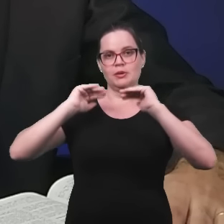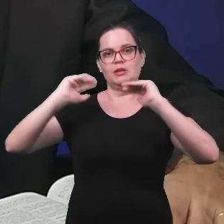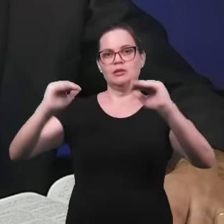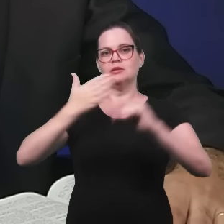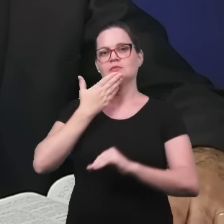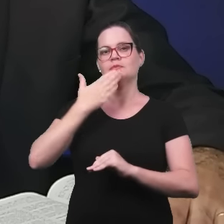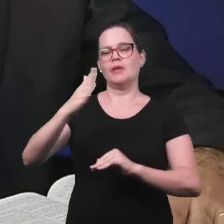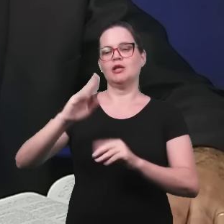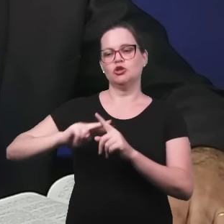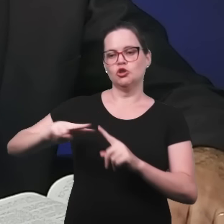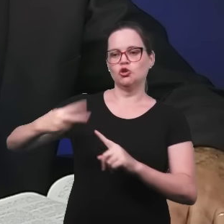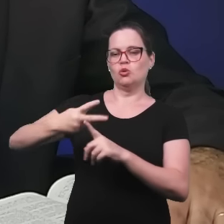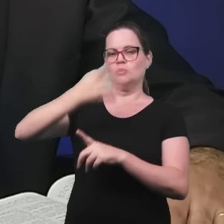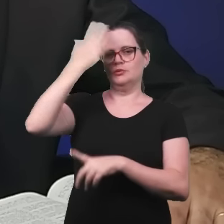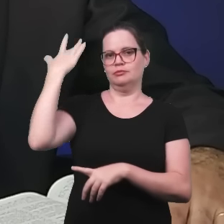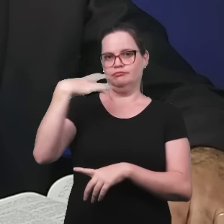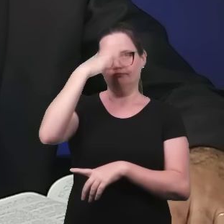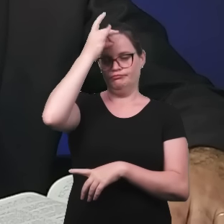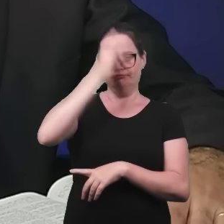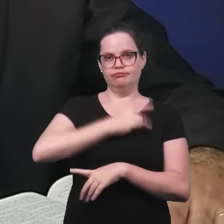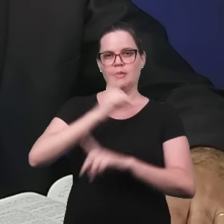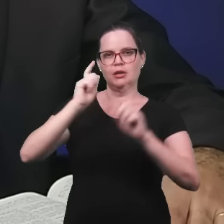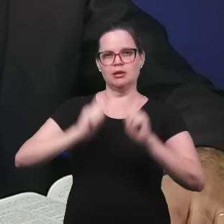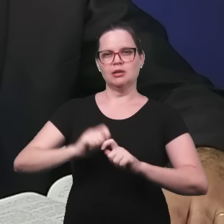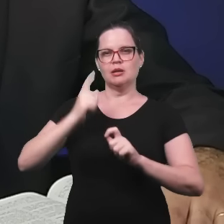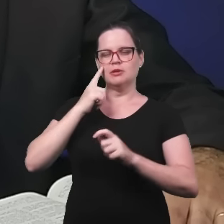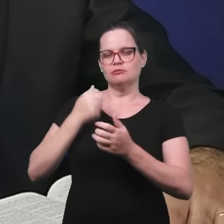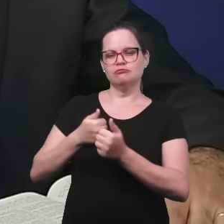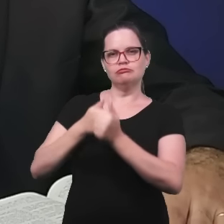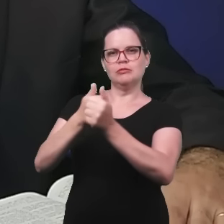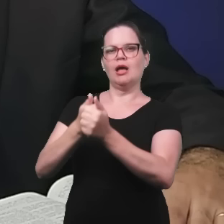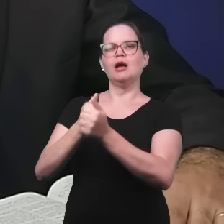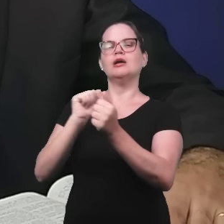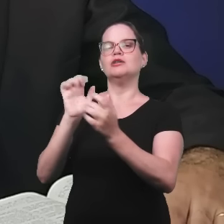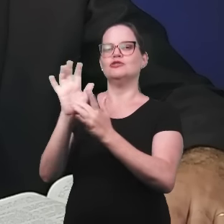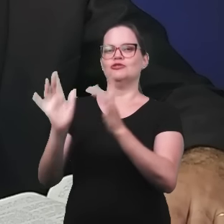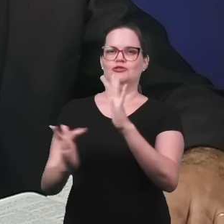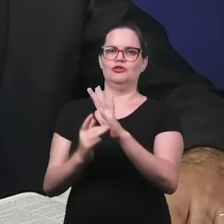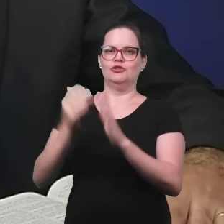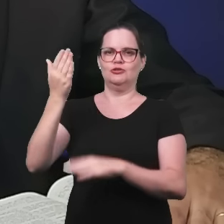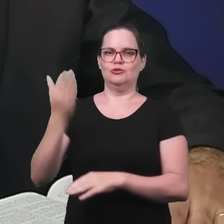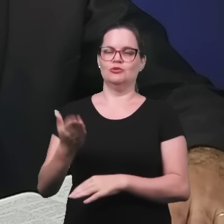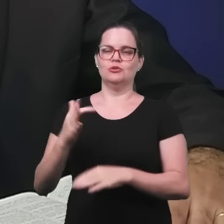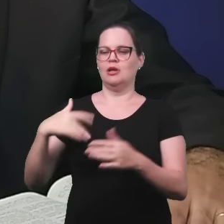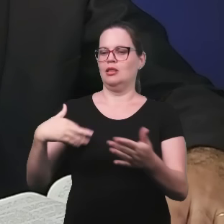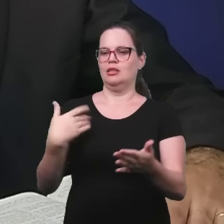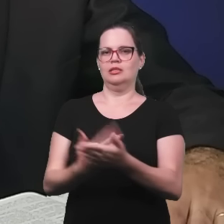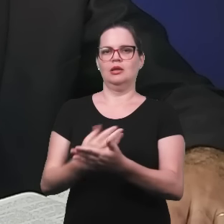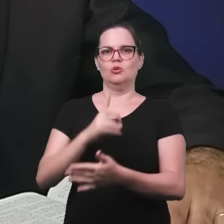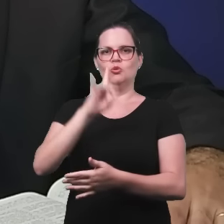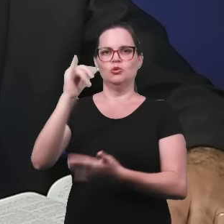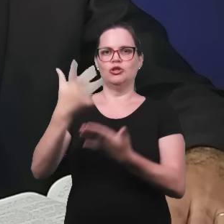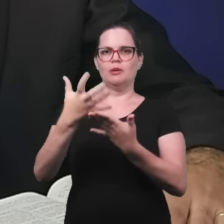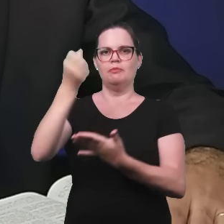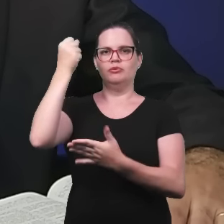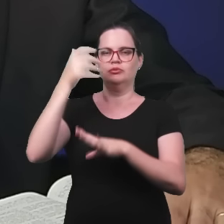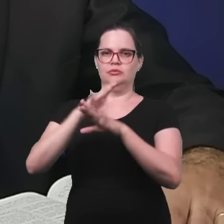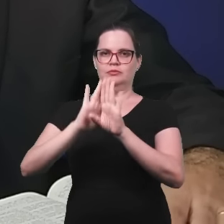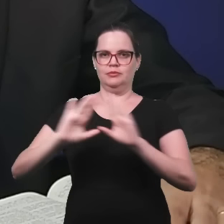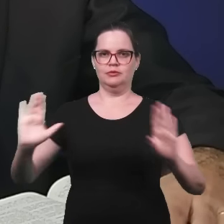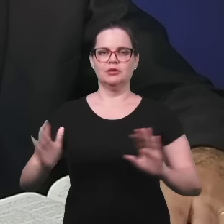Espírito. Porque aí nós vamos acompanhar Elias, tipificando aqui, até o dia que ele for arrebatado.